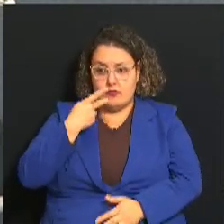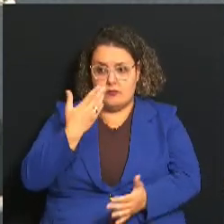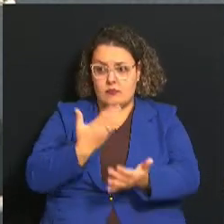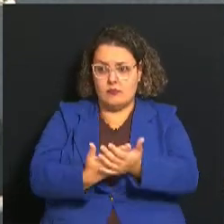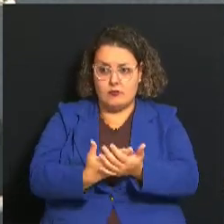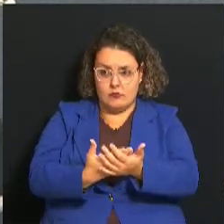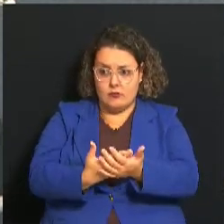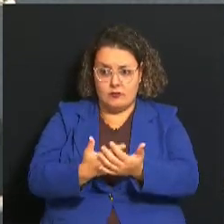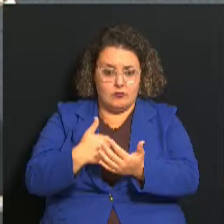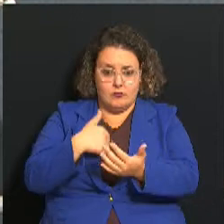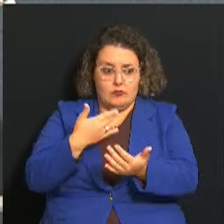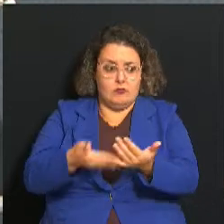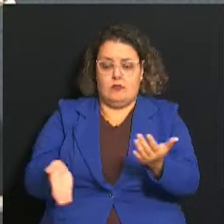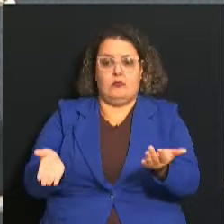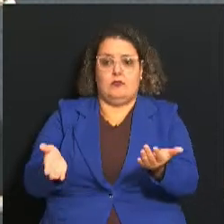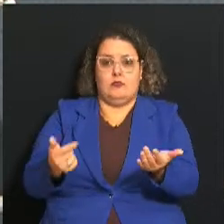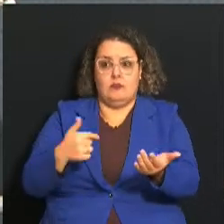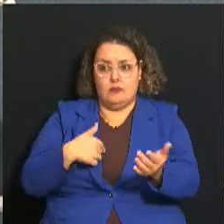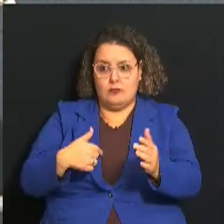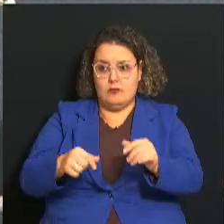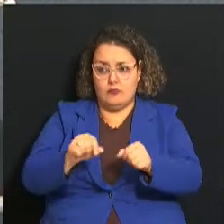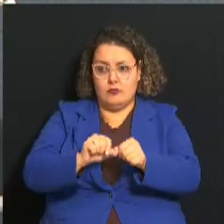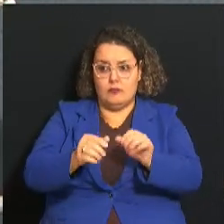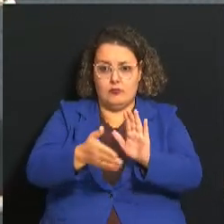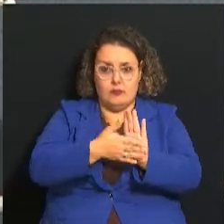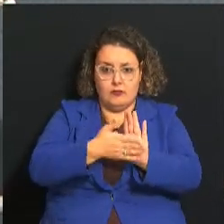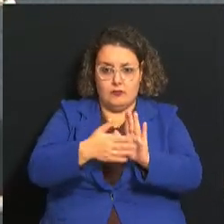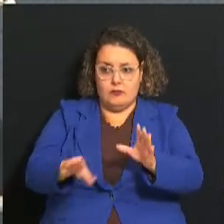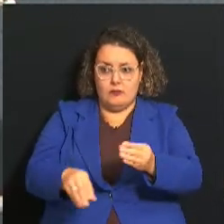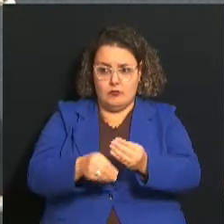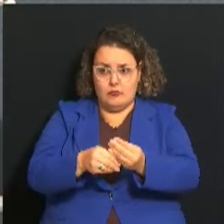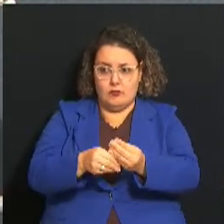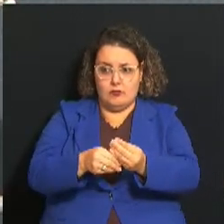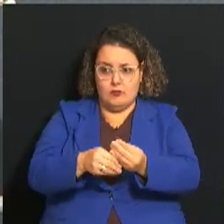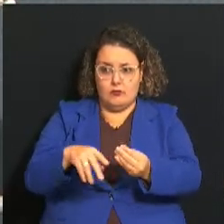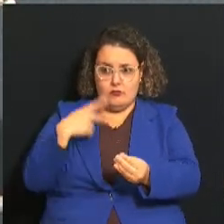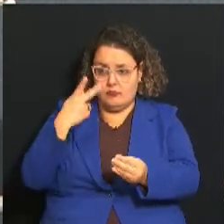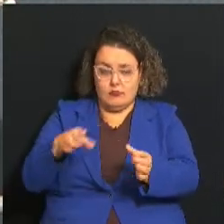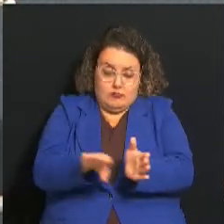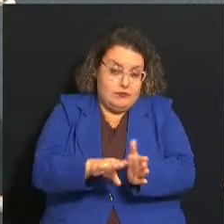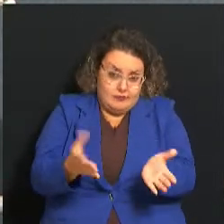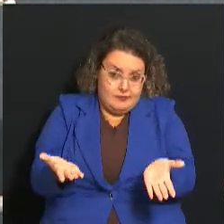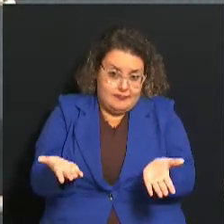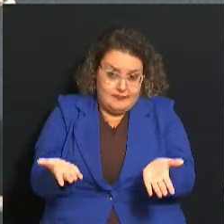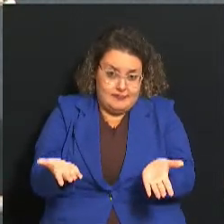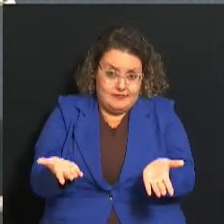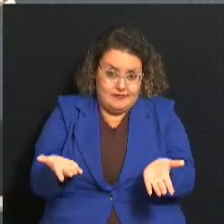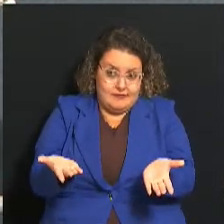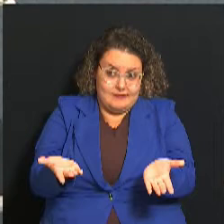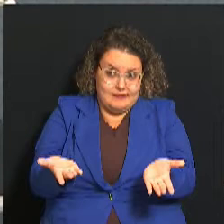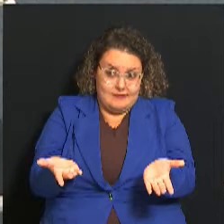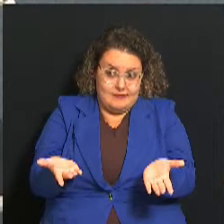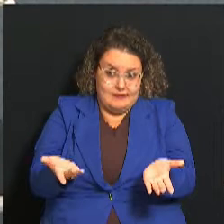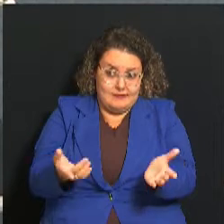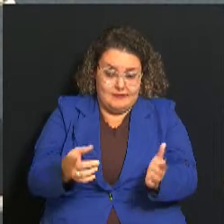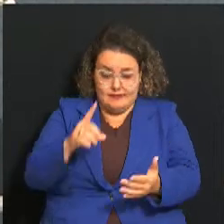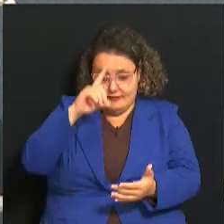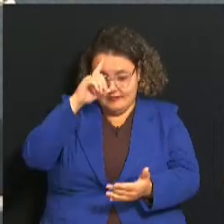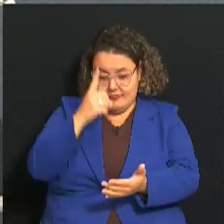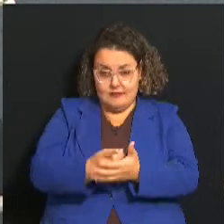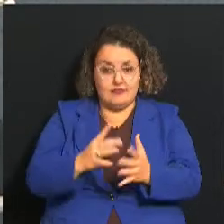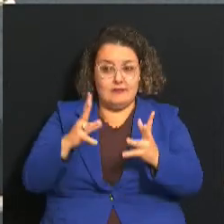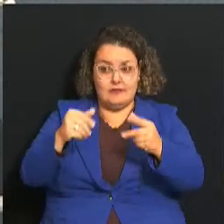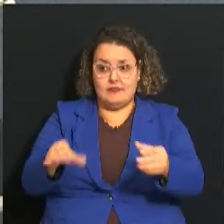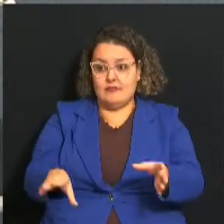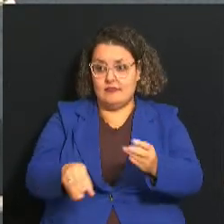rumo, porque eu fiz uma proposta de emenda parlamentar que não chegou, porque daí decide-se que todas as emendas